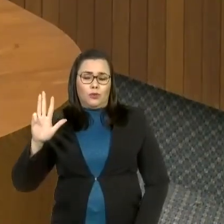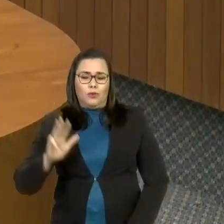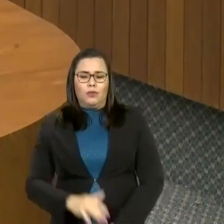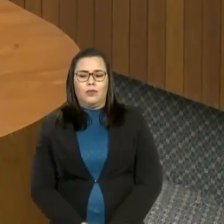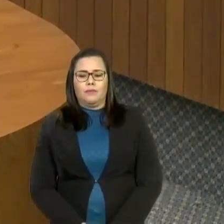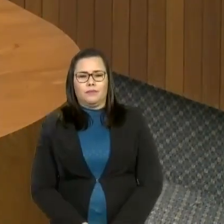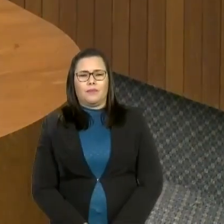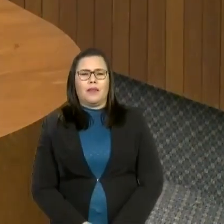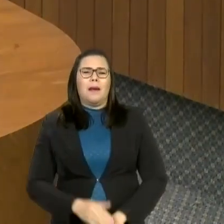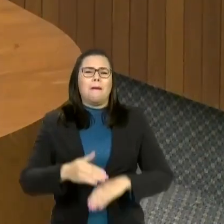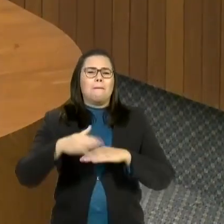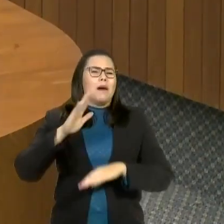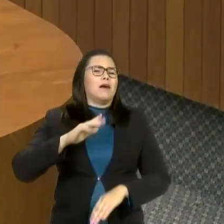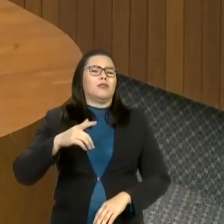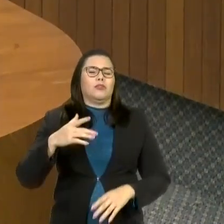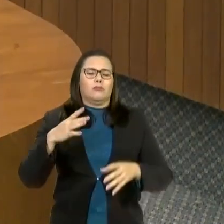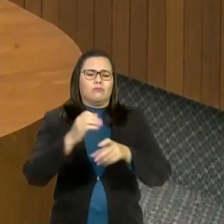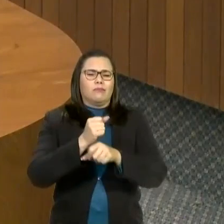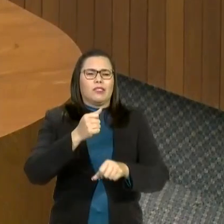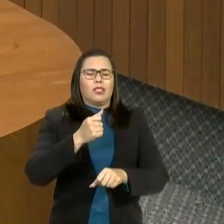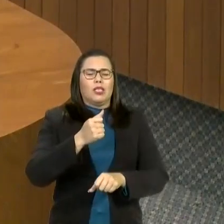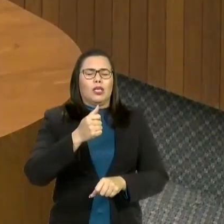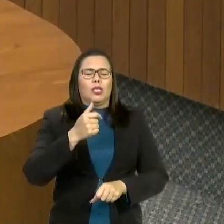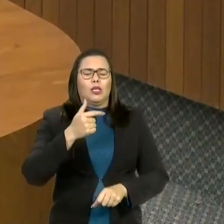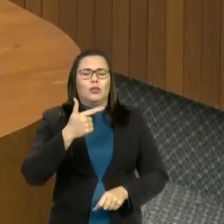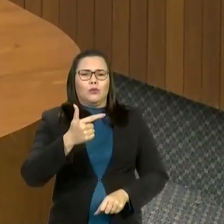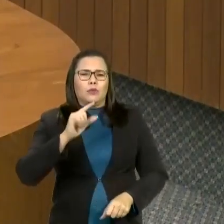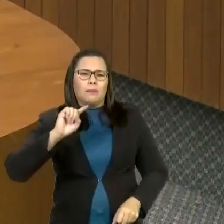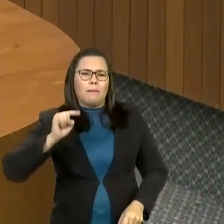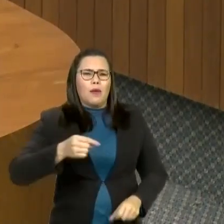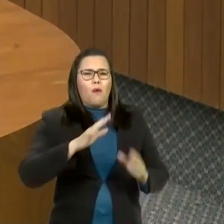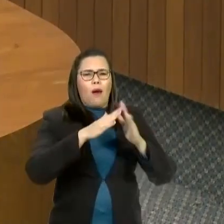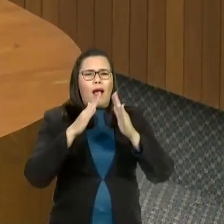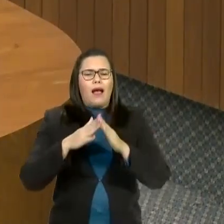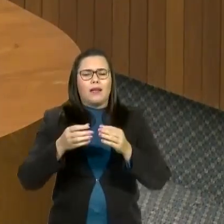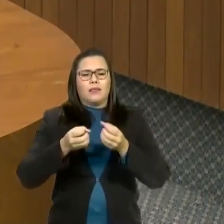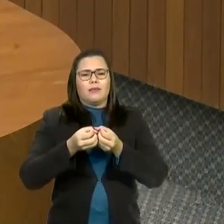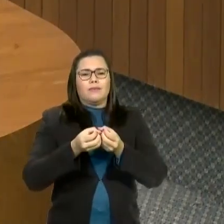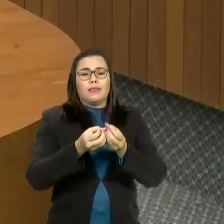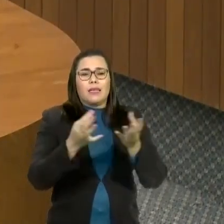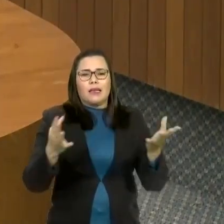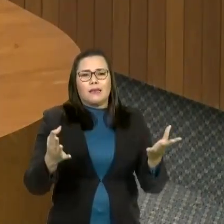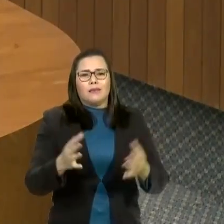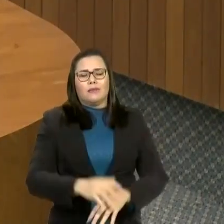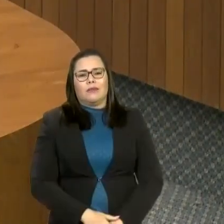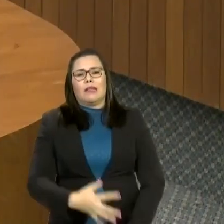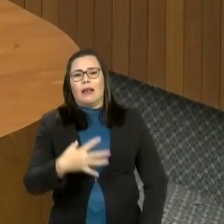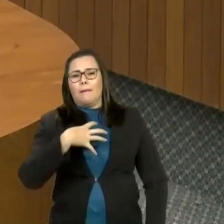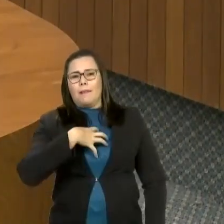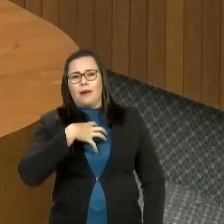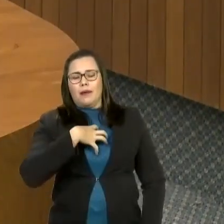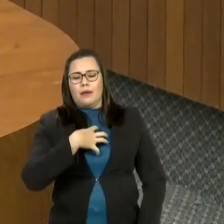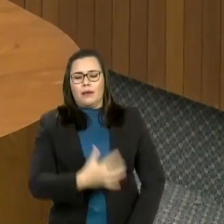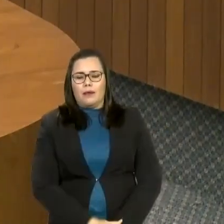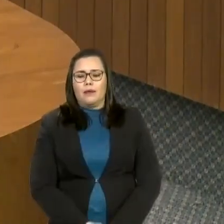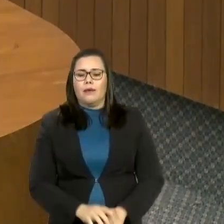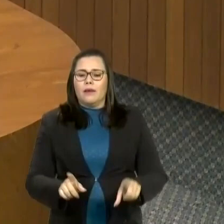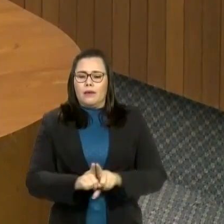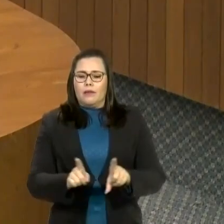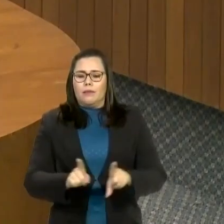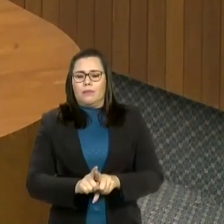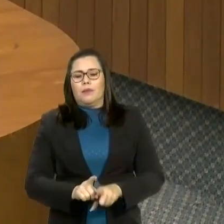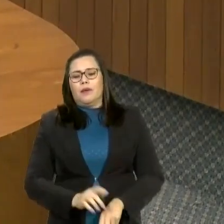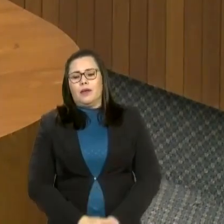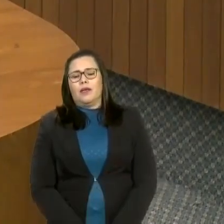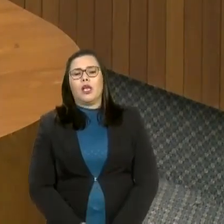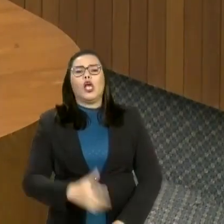Bahia, tá? E também está anunciando o retorno de obras, de unidades